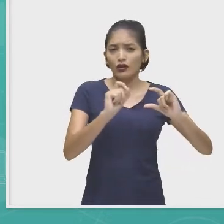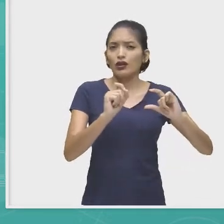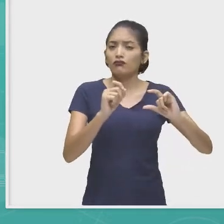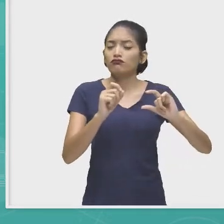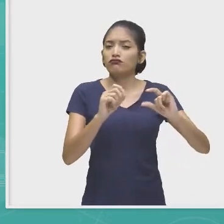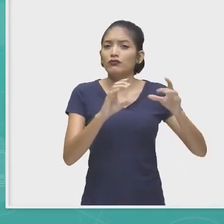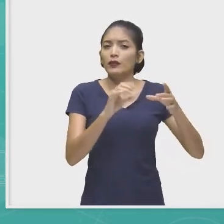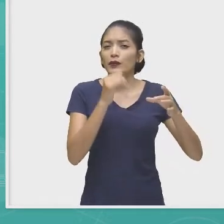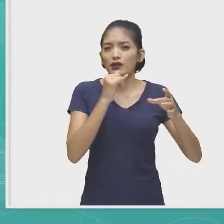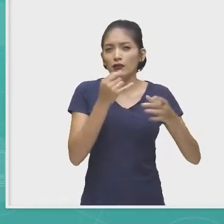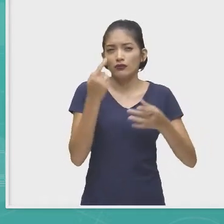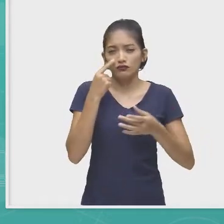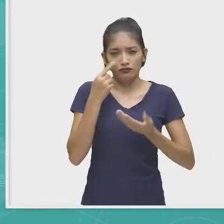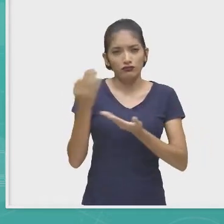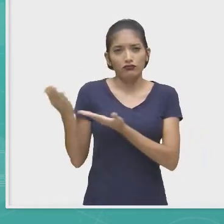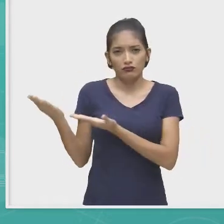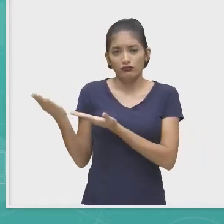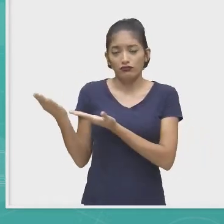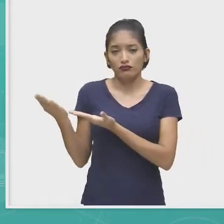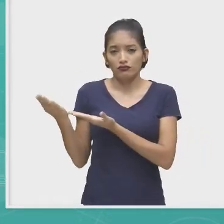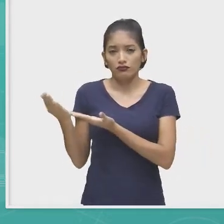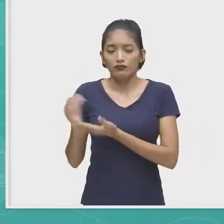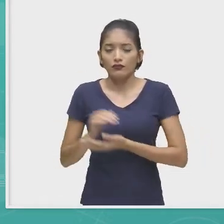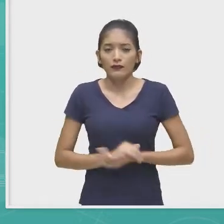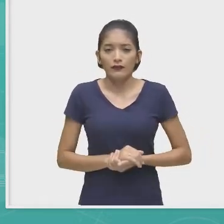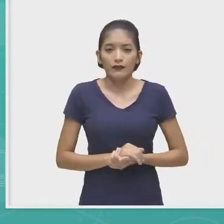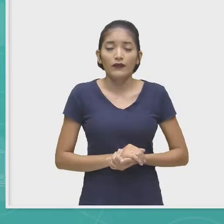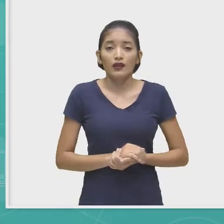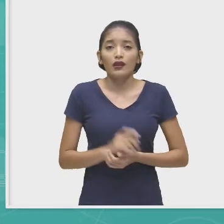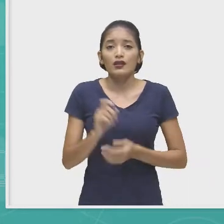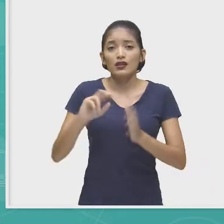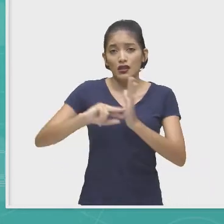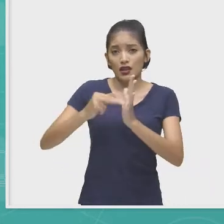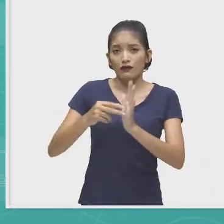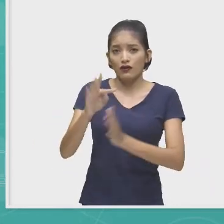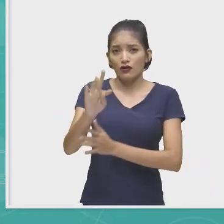do exemplo, é o nosso troco, correto?